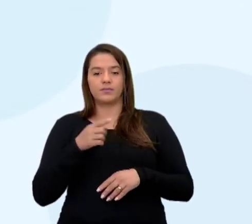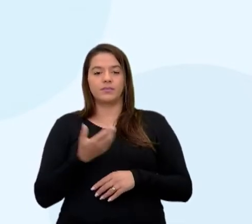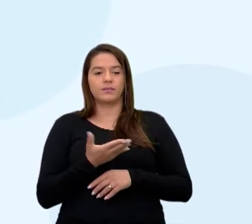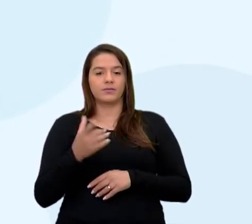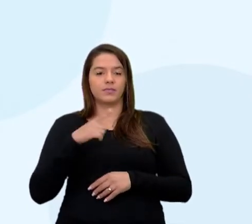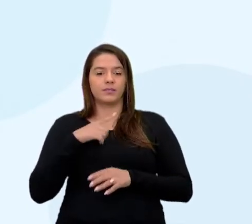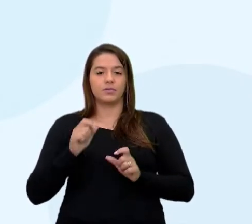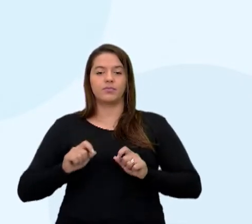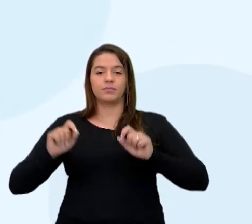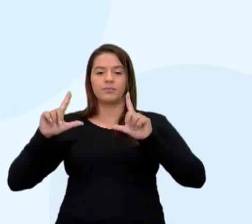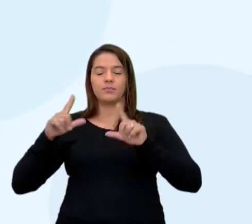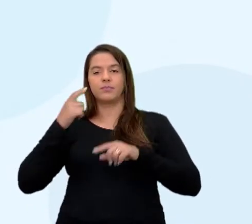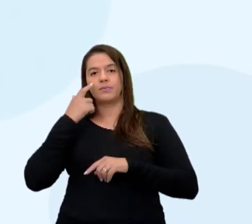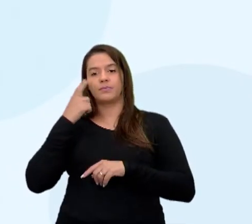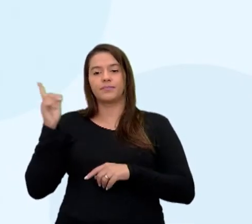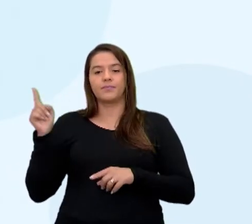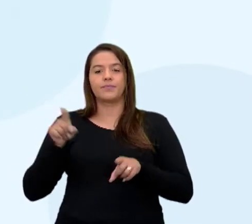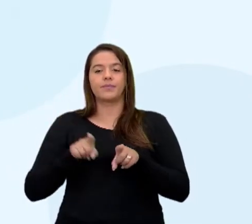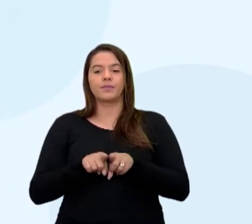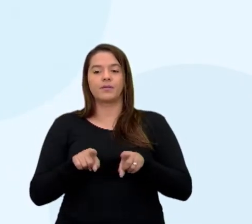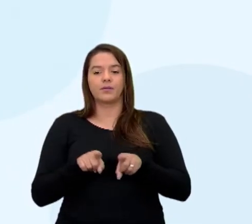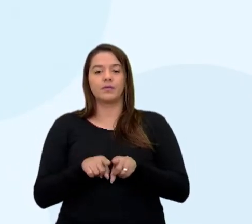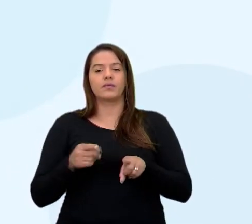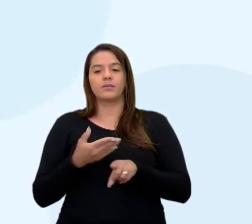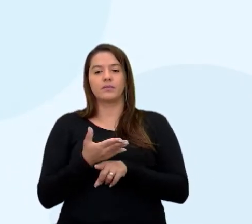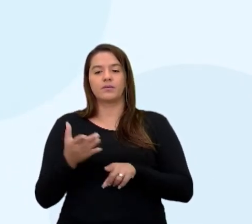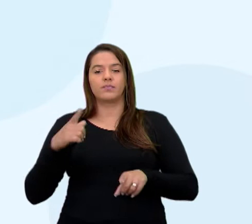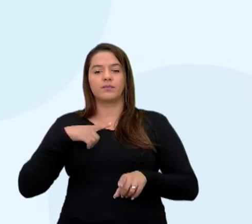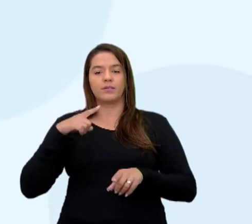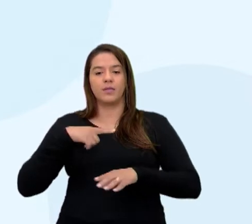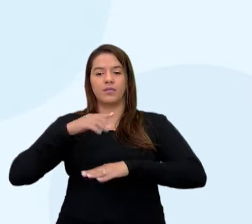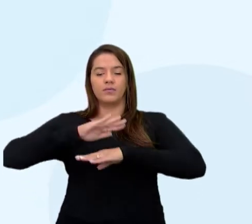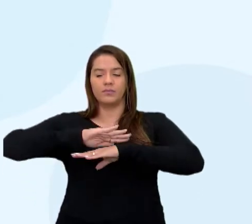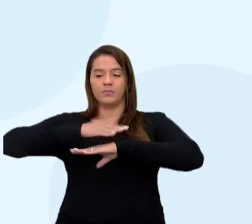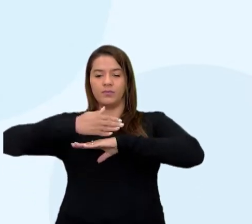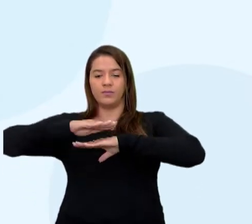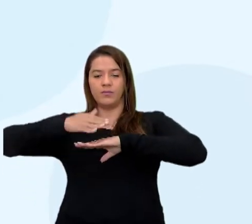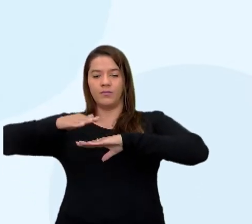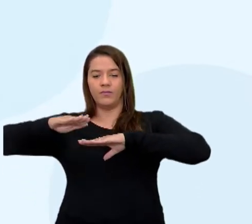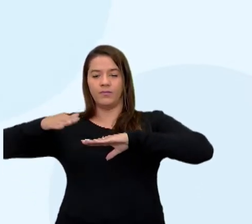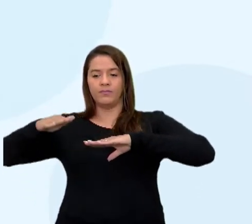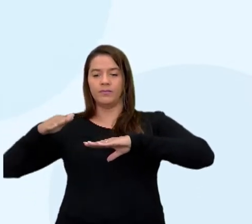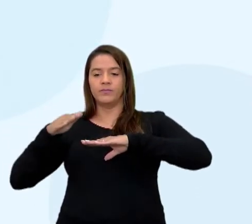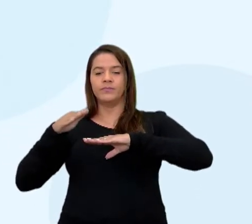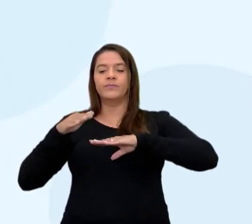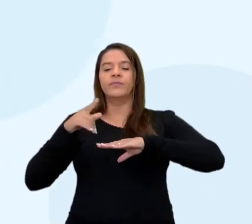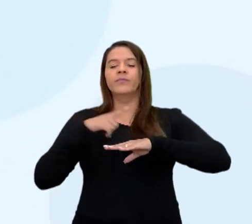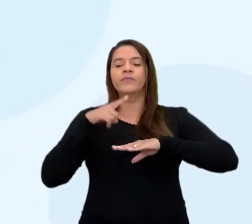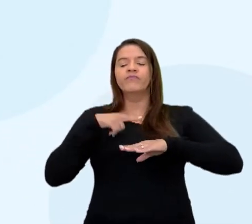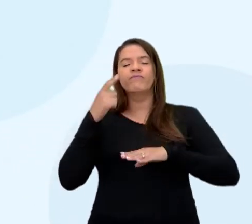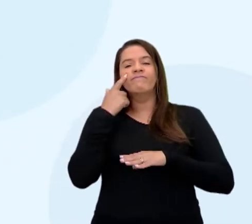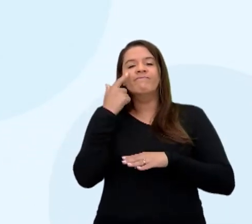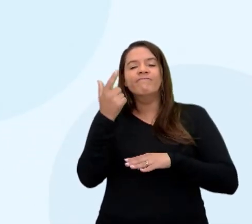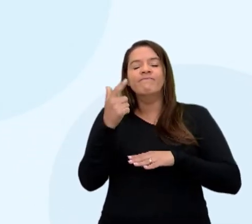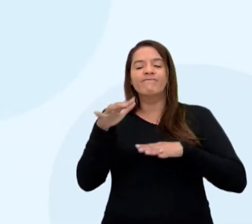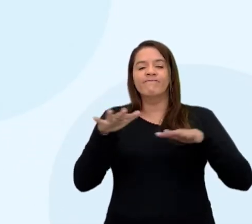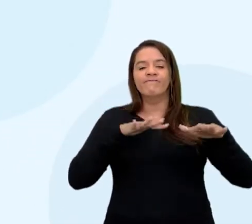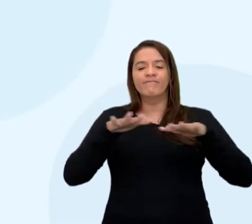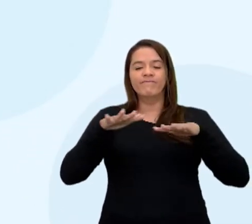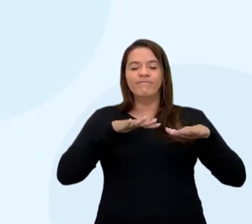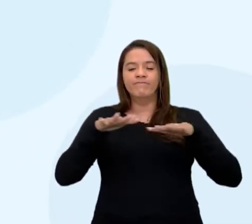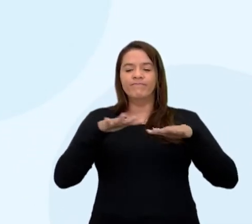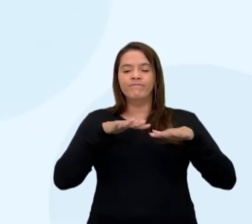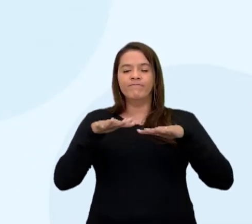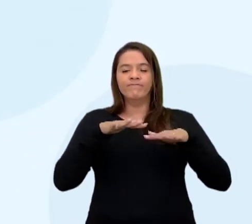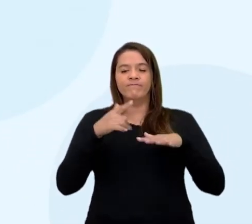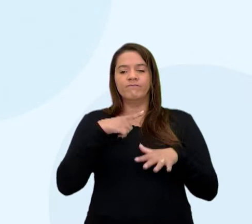continentais, tem uma formação aí também de cadeias montanhosas, e o interessante é que com esse movimento, essas